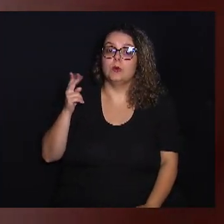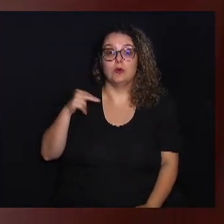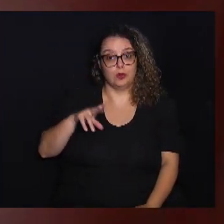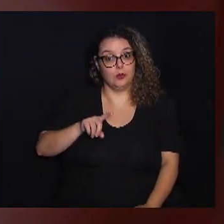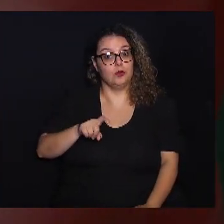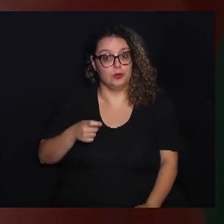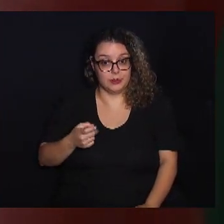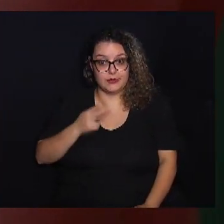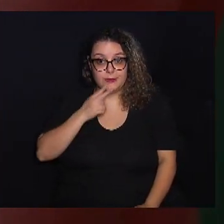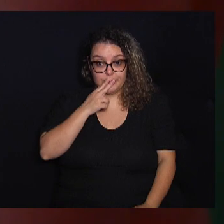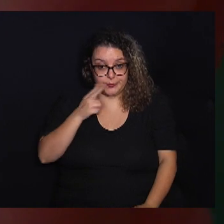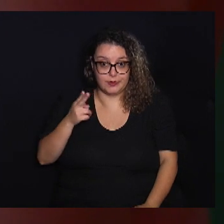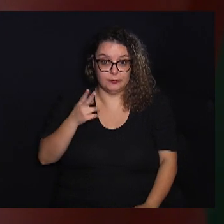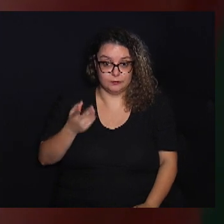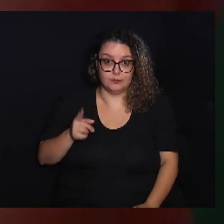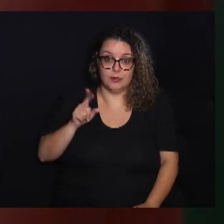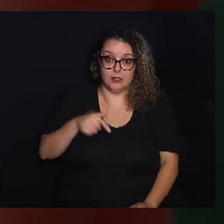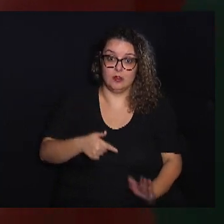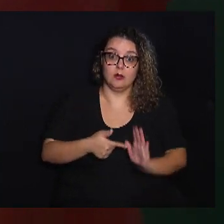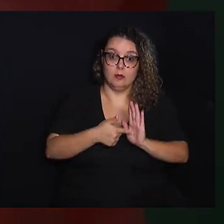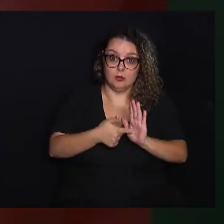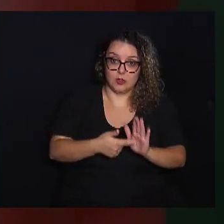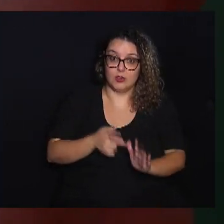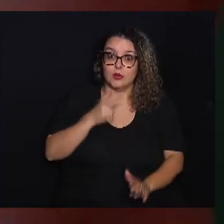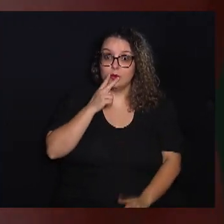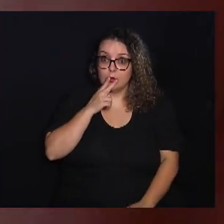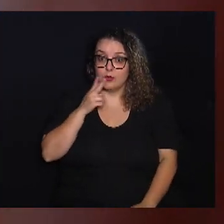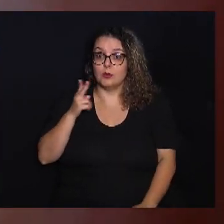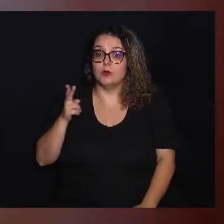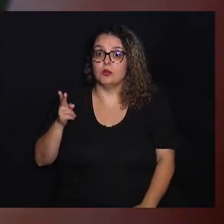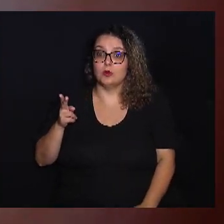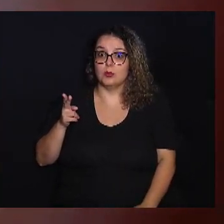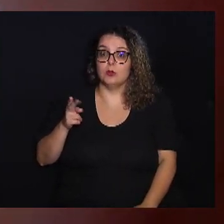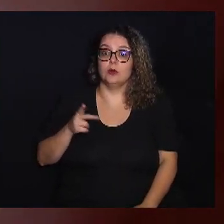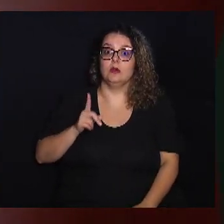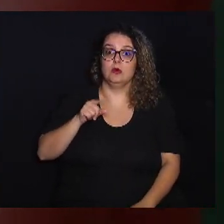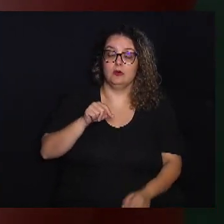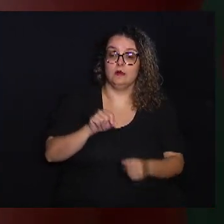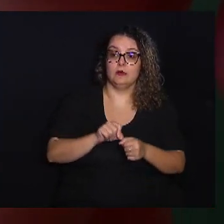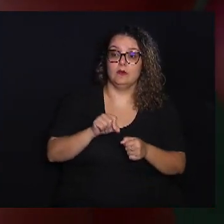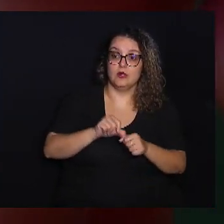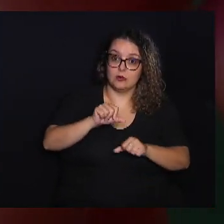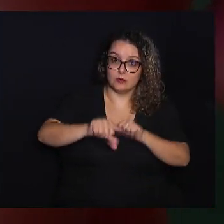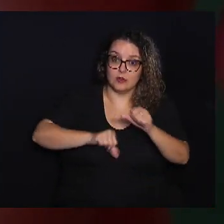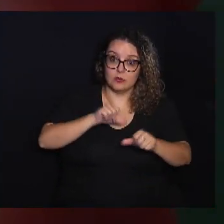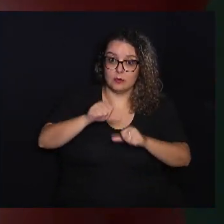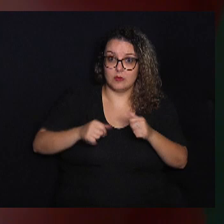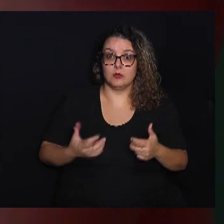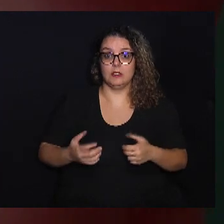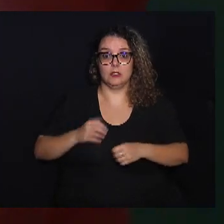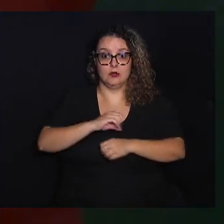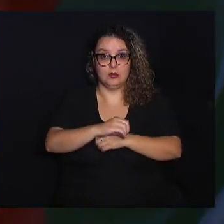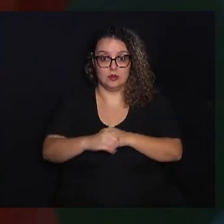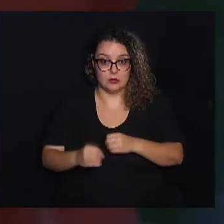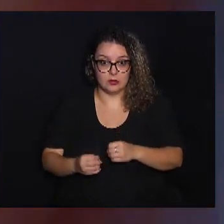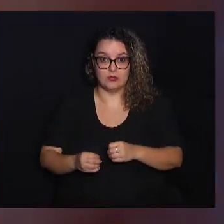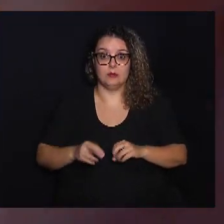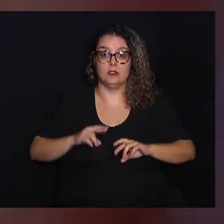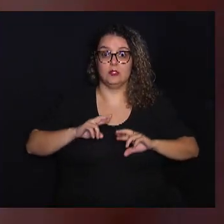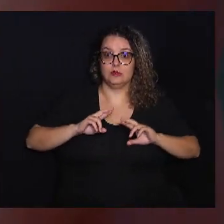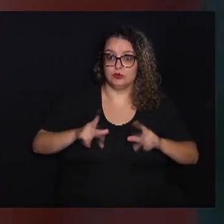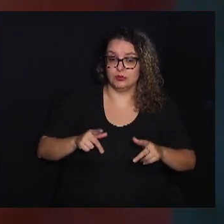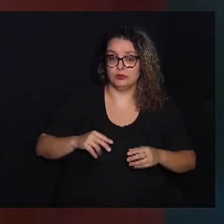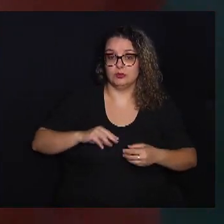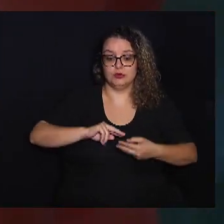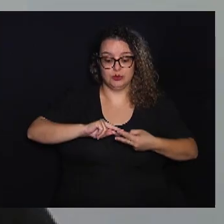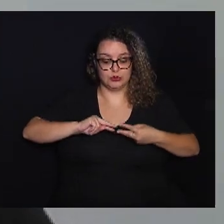tá? Então, isso mostra que o cigarro, ele fez uma mutação celular, ele fez alterações genéticas que propiciaram